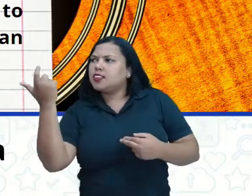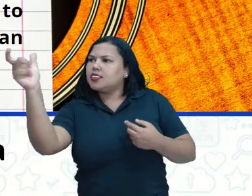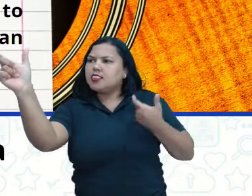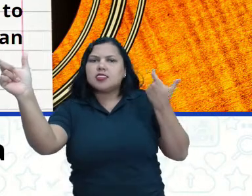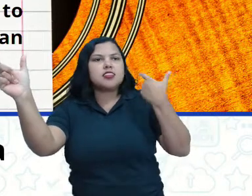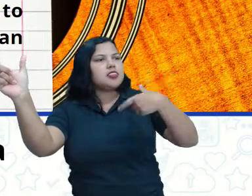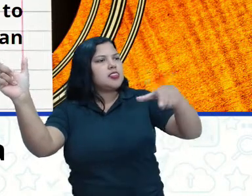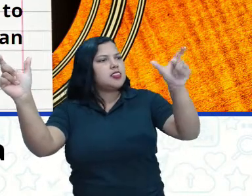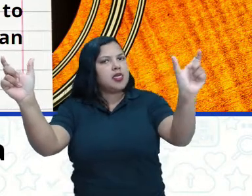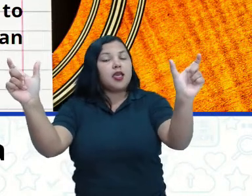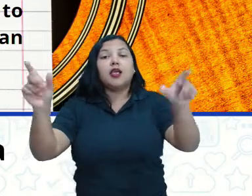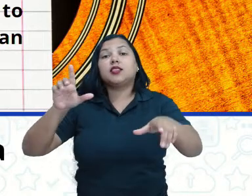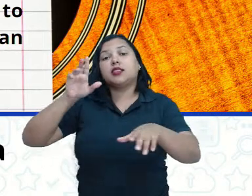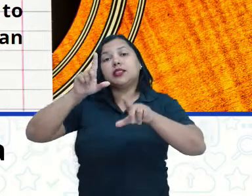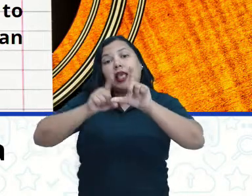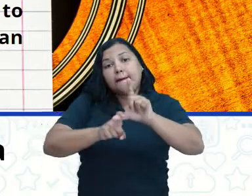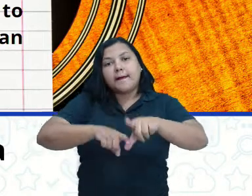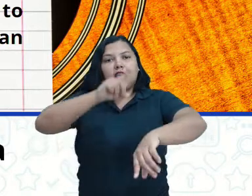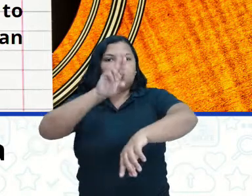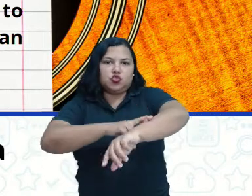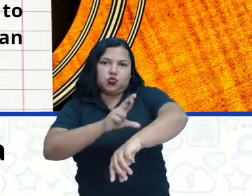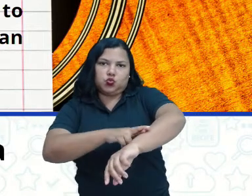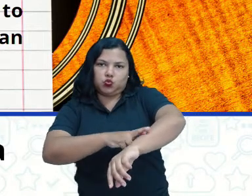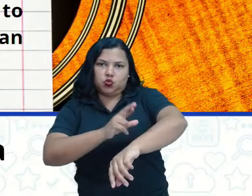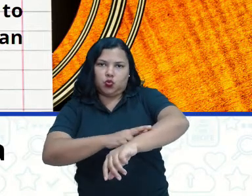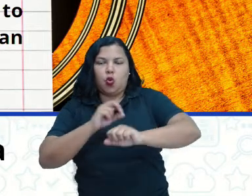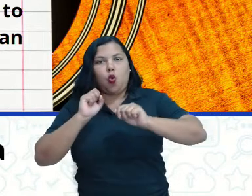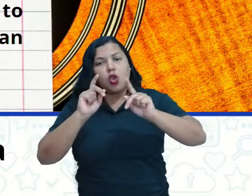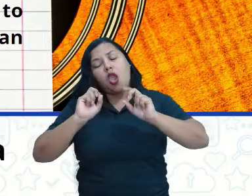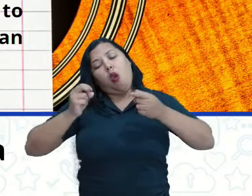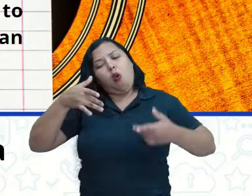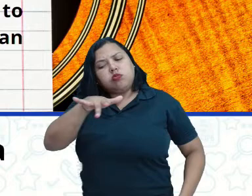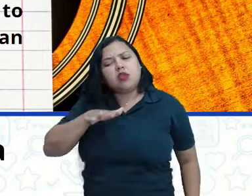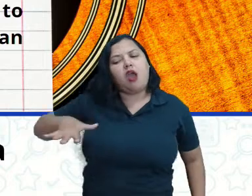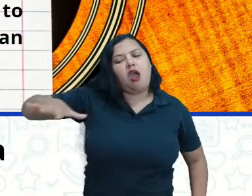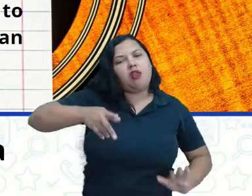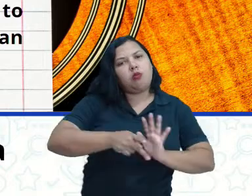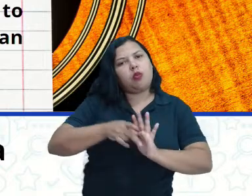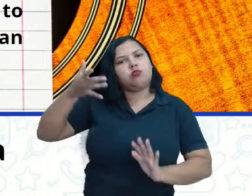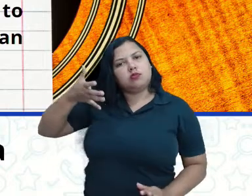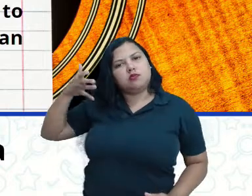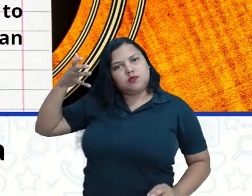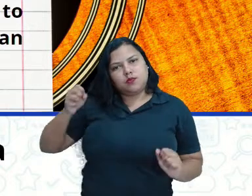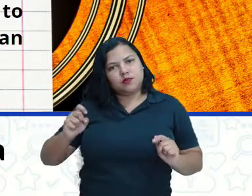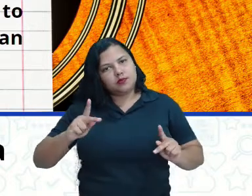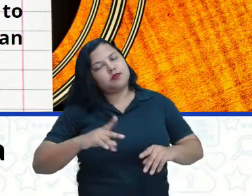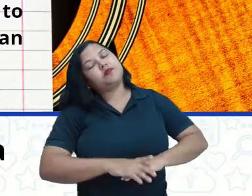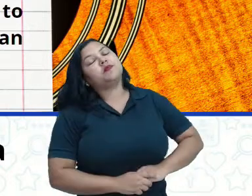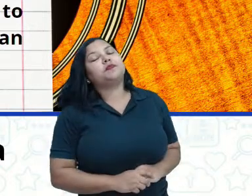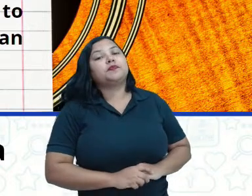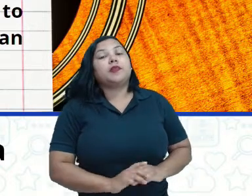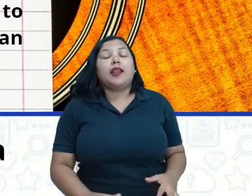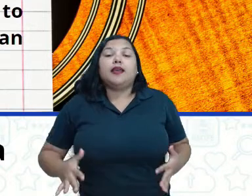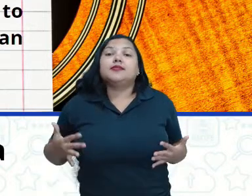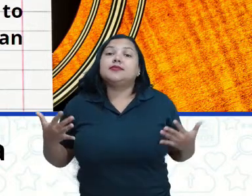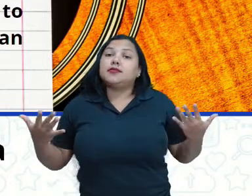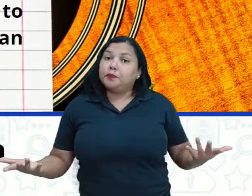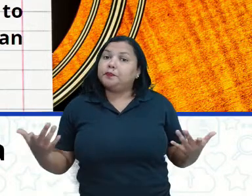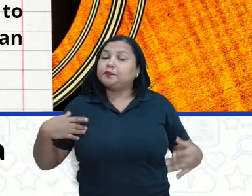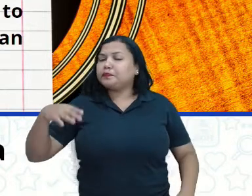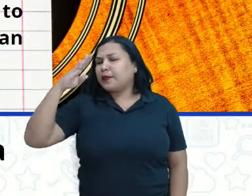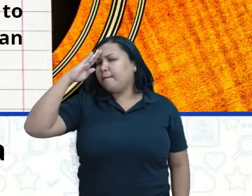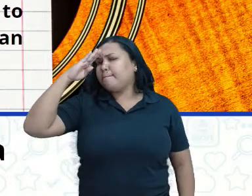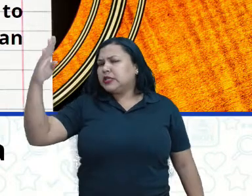envolvido no ritmo do que exatamente no campo harmônico daquela melodia, certo? Então, a